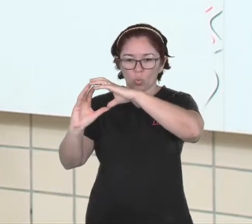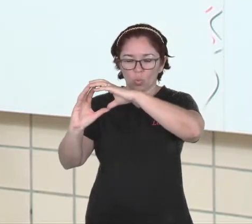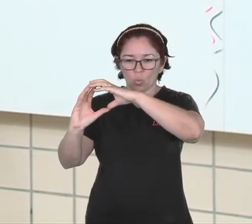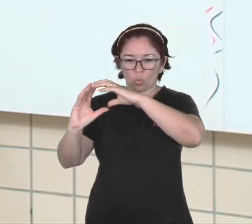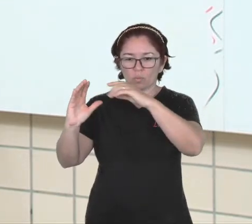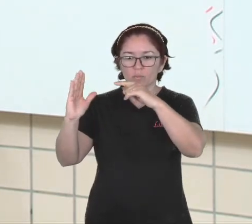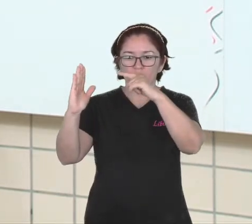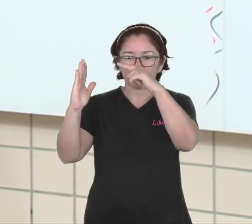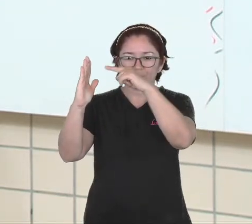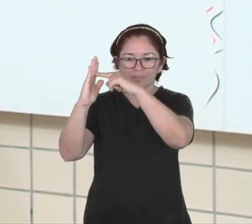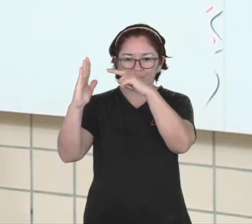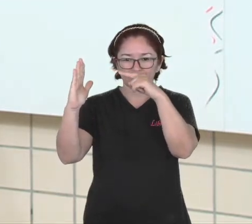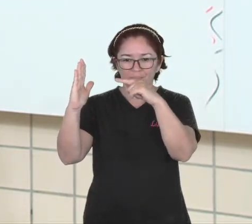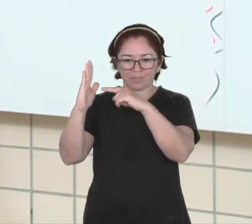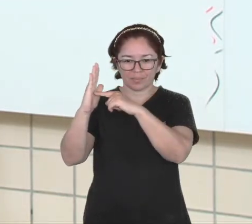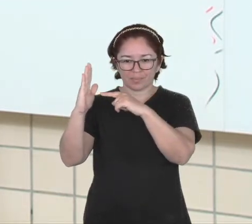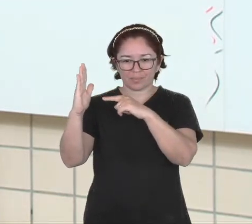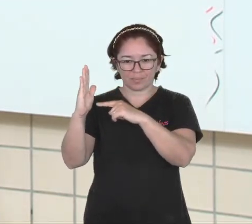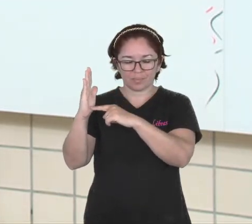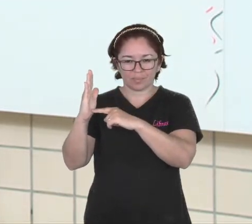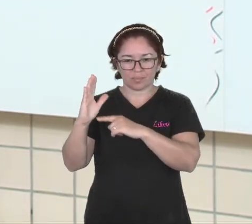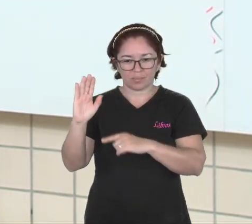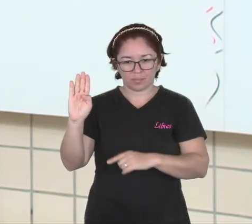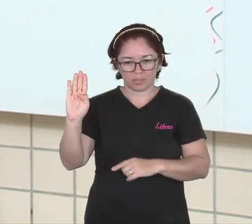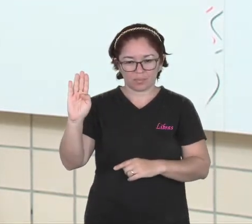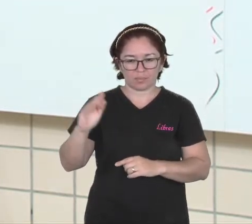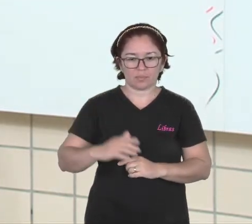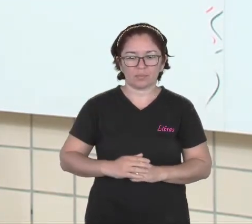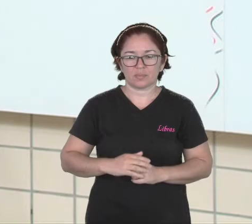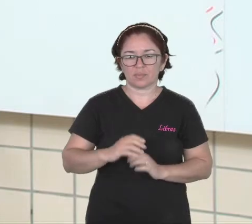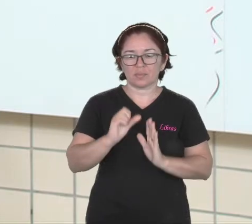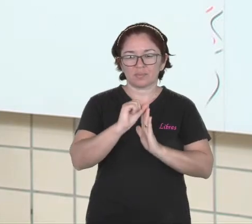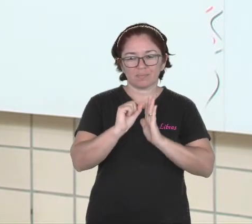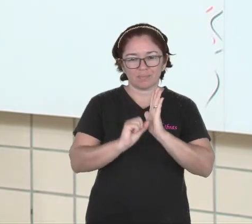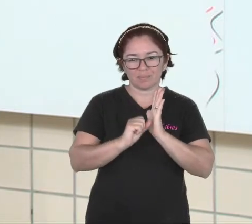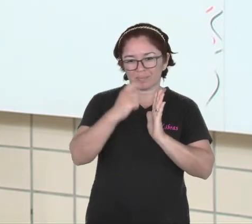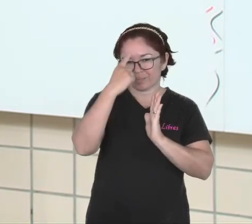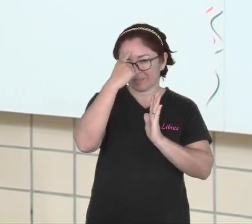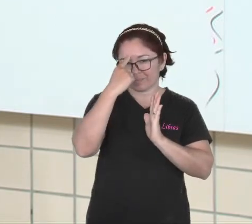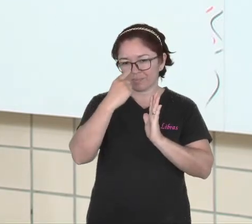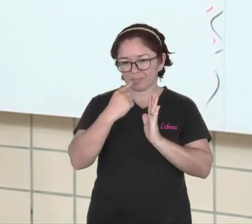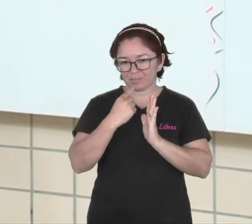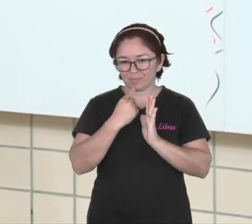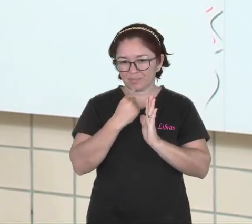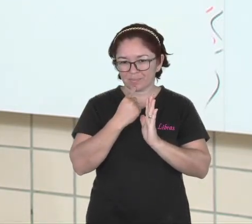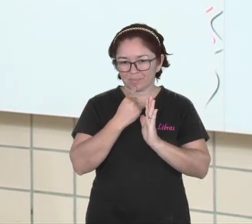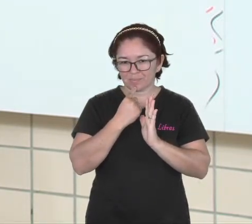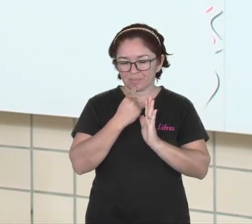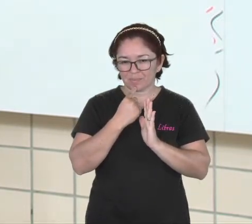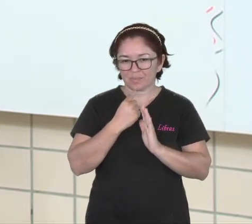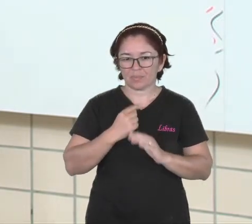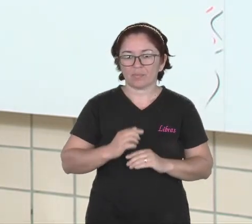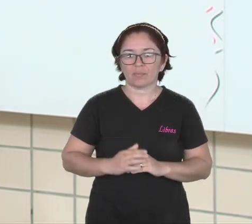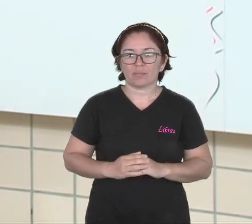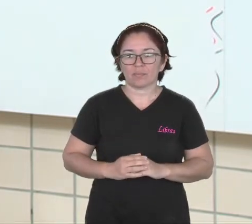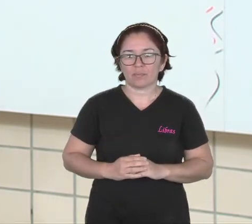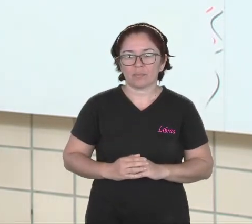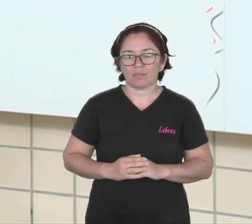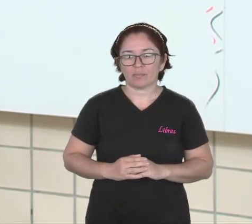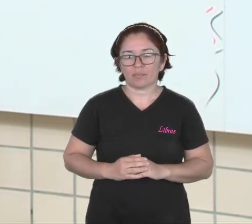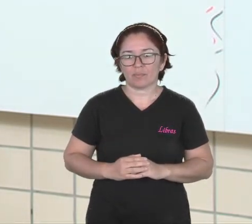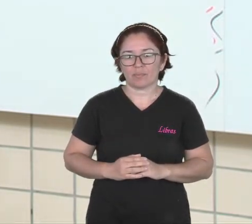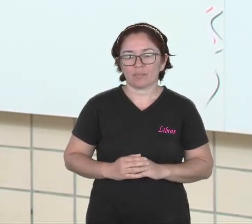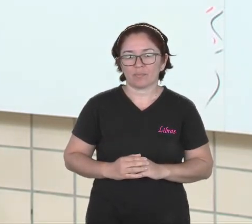todo o conjunto que pode servir de resposta. Imagem, dos números que servem como resposta, quais